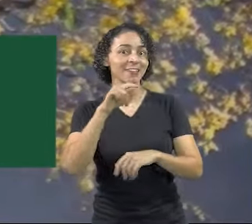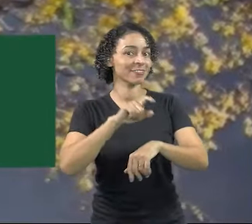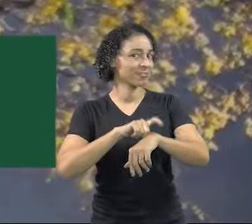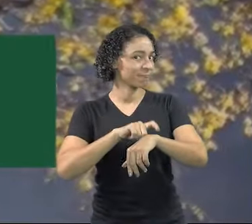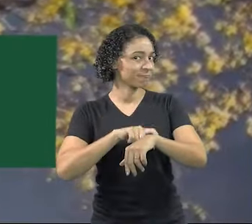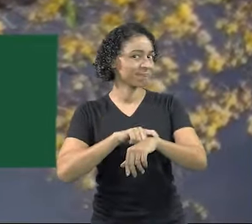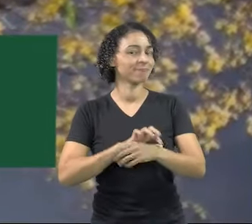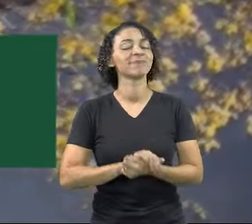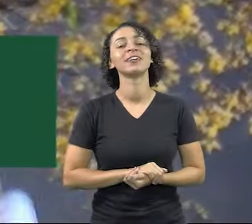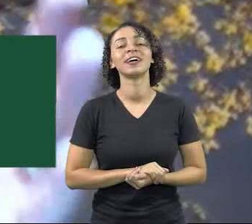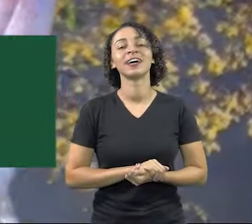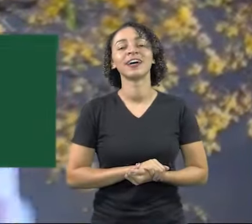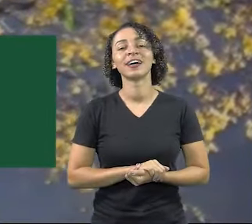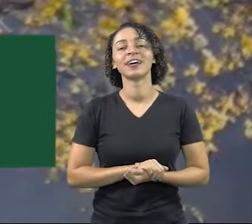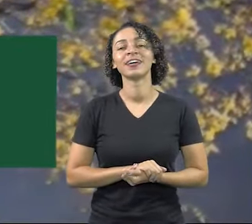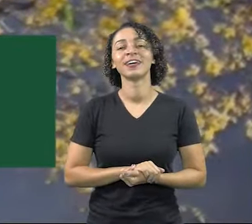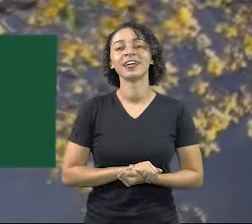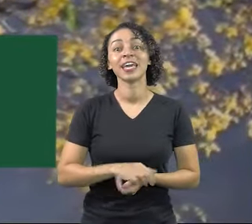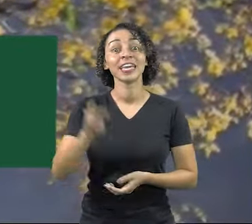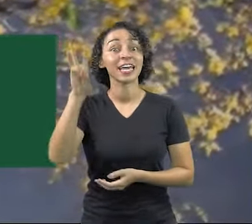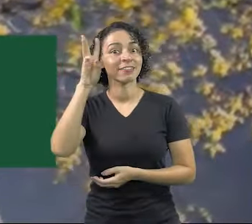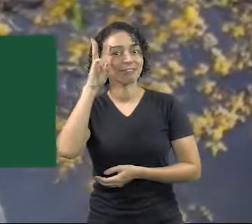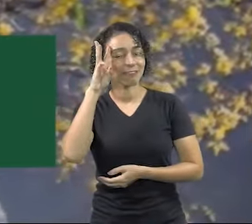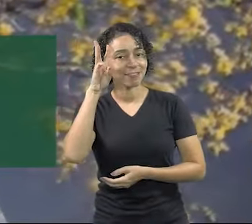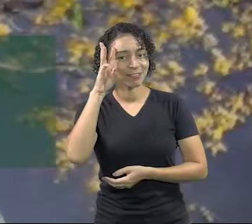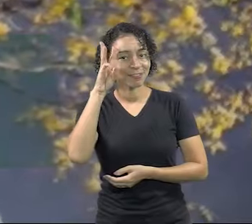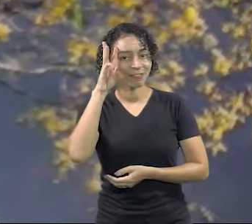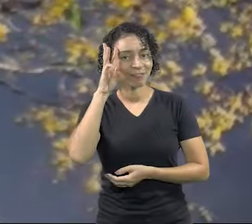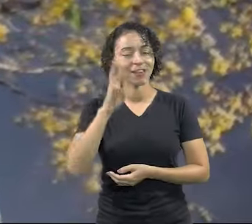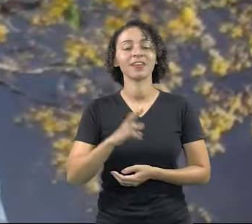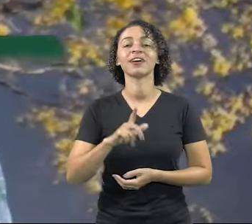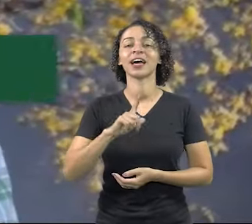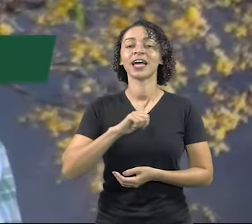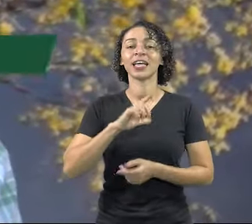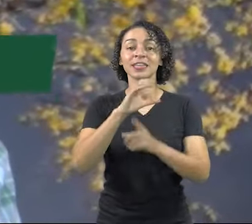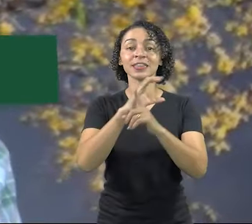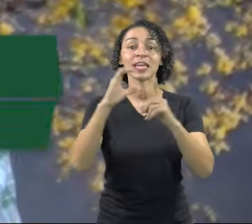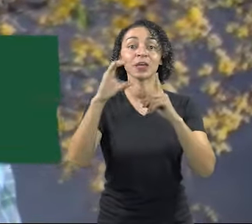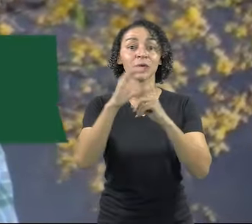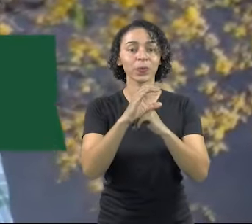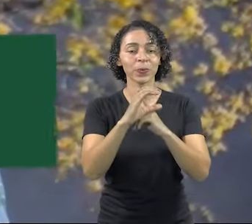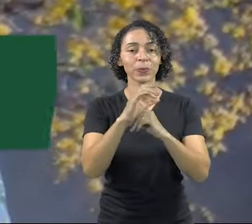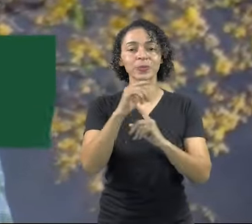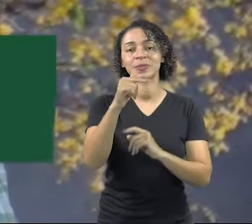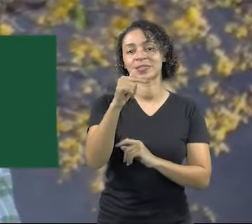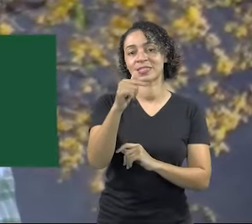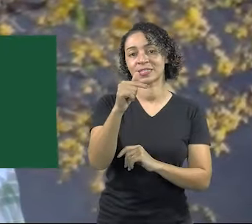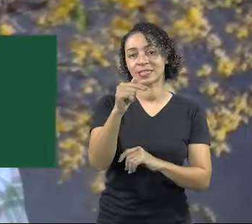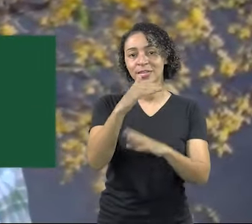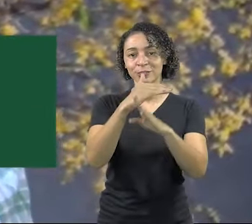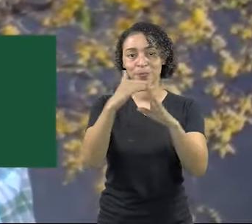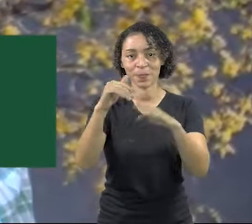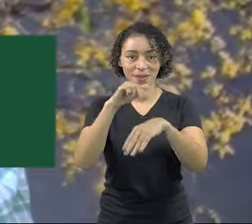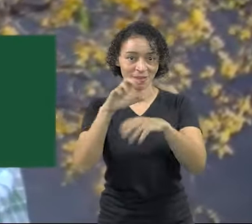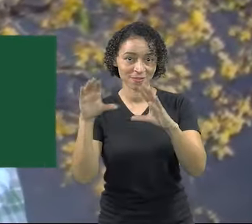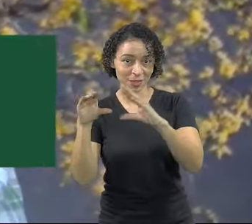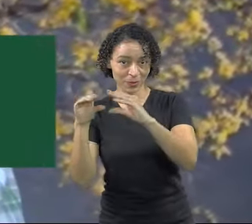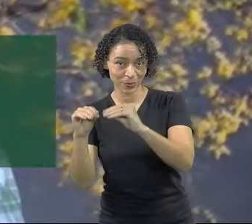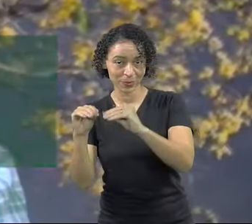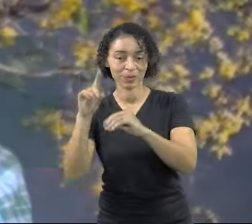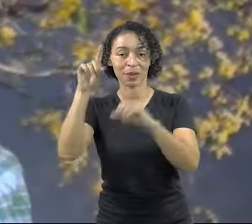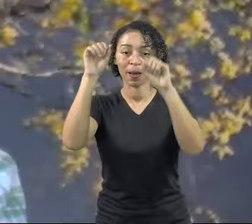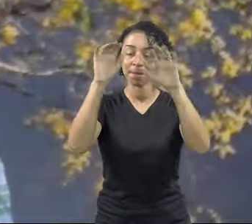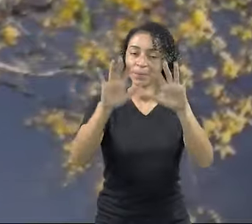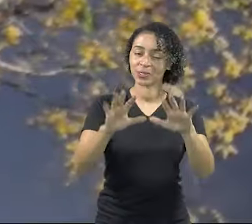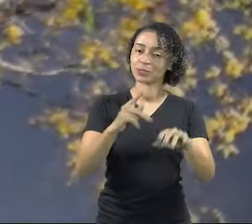15 horas excepcionalmente na terça-feira nós temos um culto às 7:30 da manhã